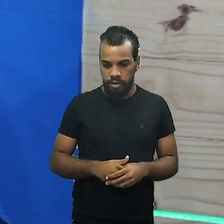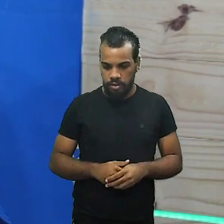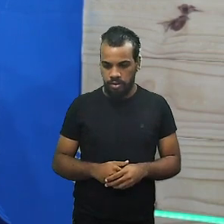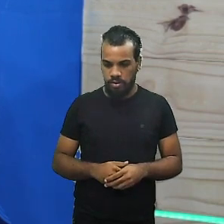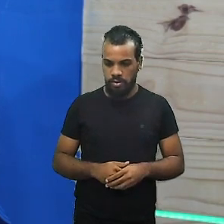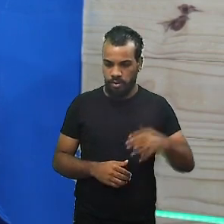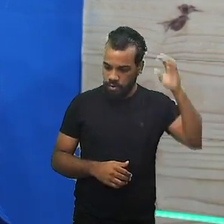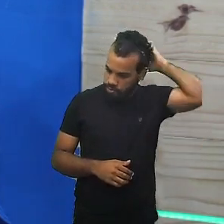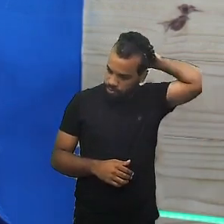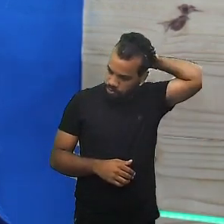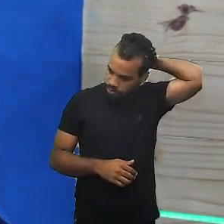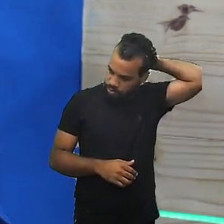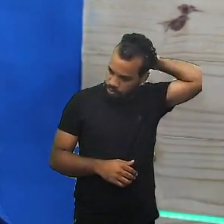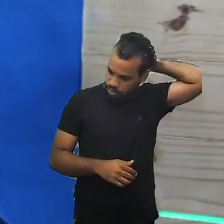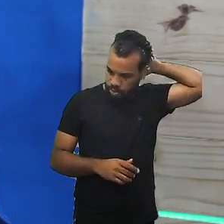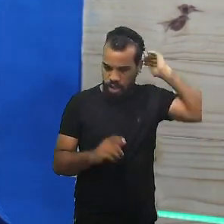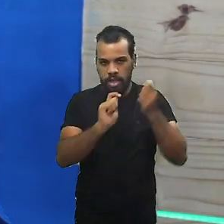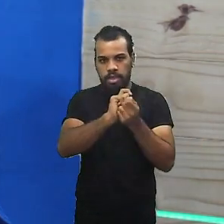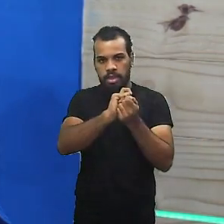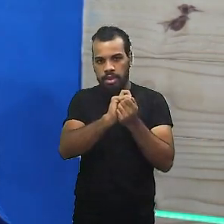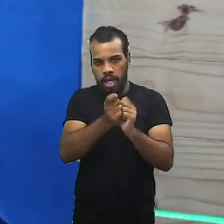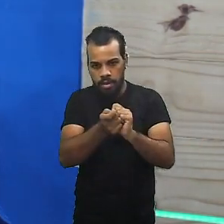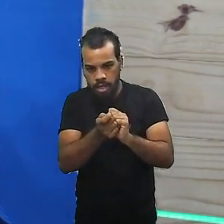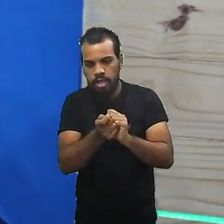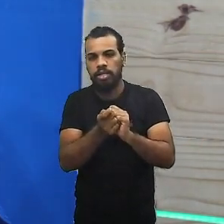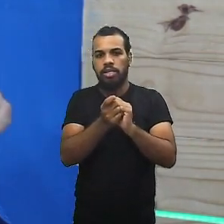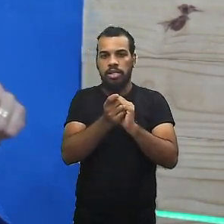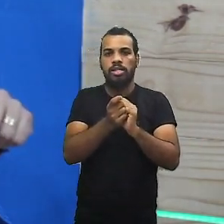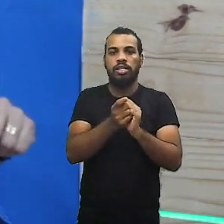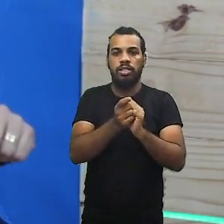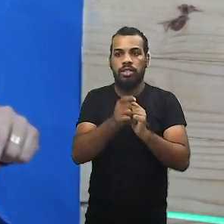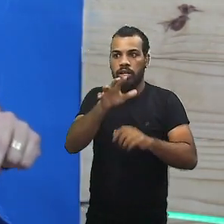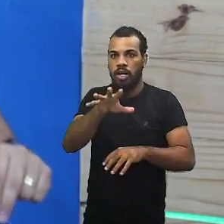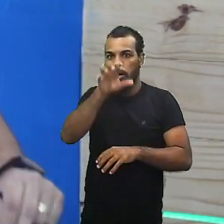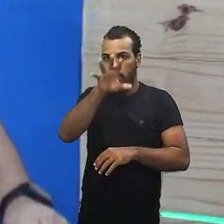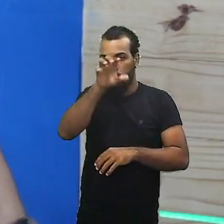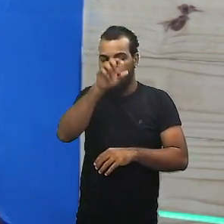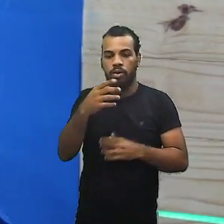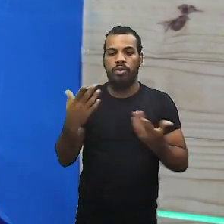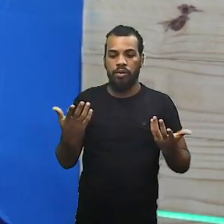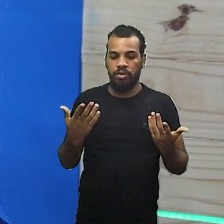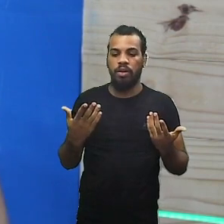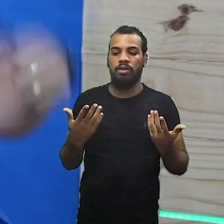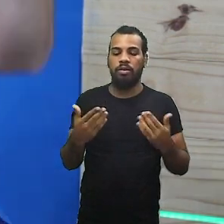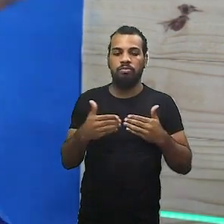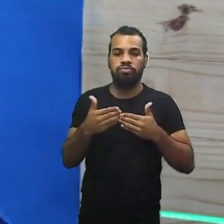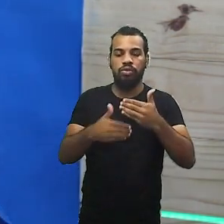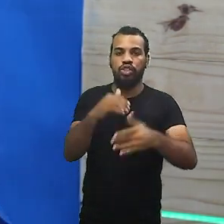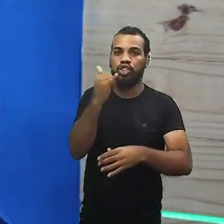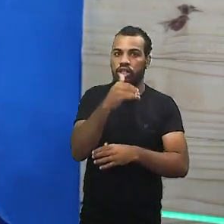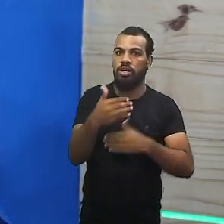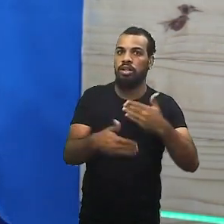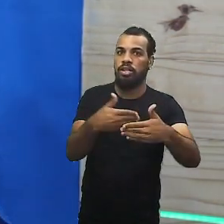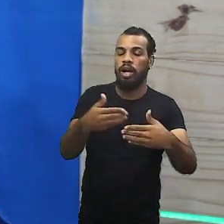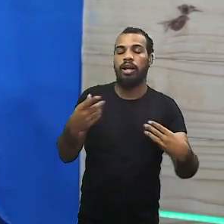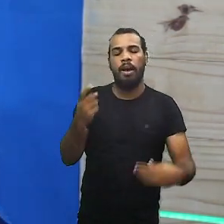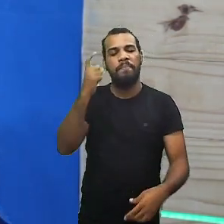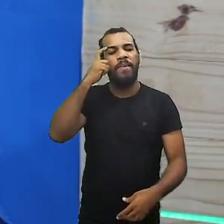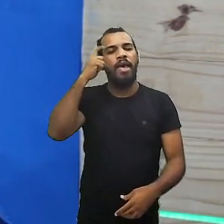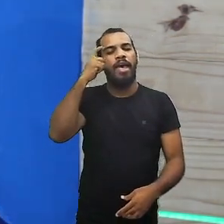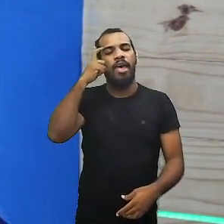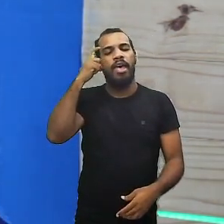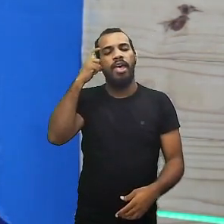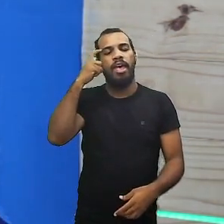ingeriam, se eles não usassem oxigênio, eles iam produzir X de energia. Mas eles começaram a